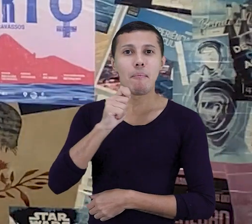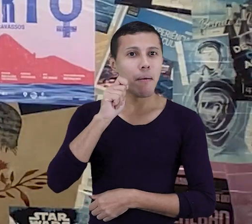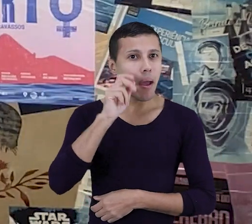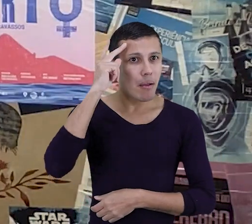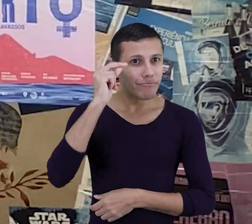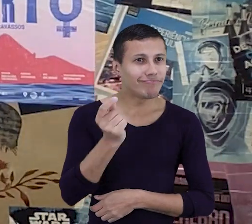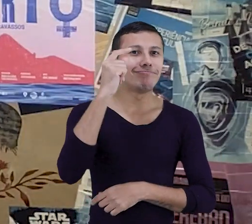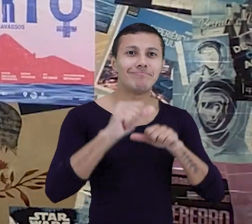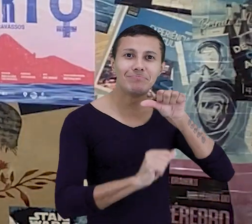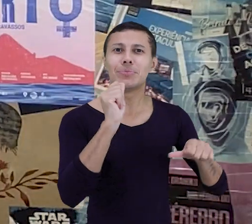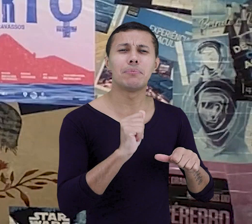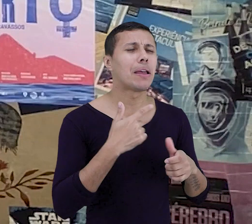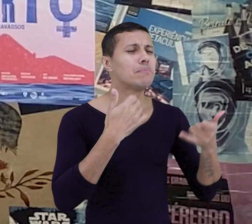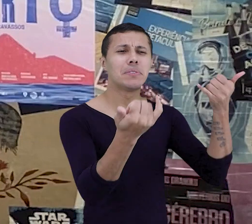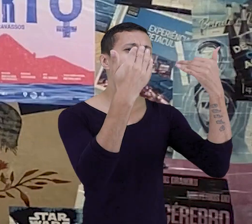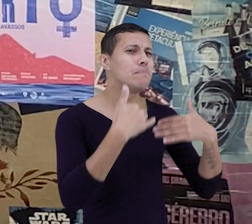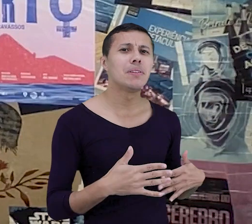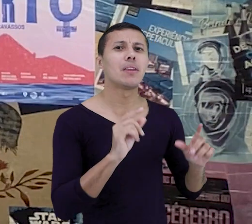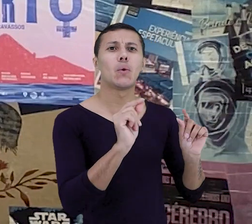virada de chave e conta para mim quais foram